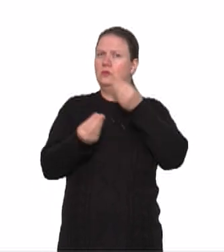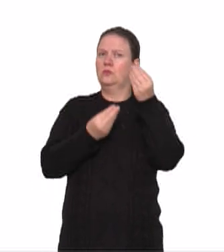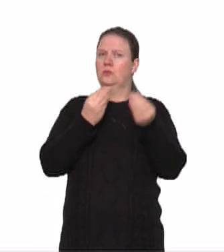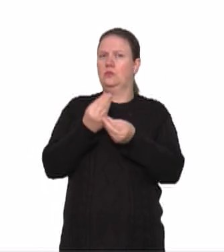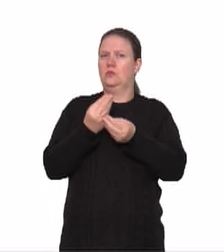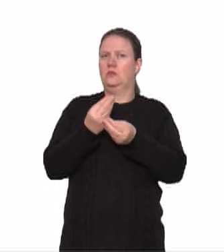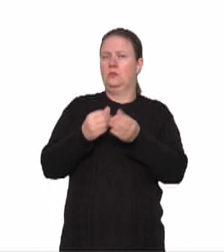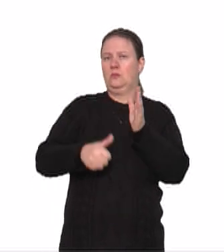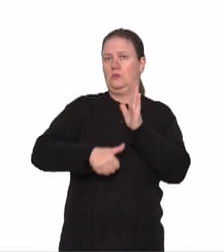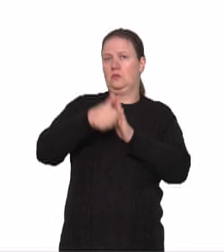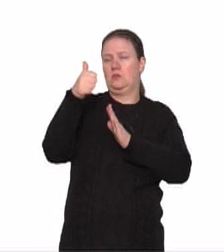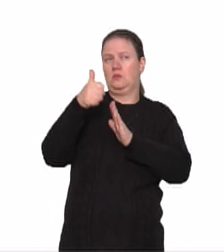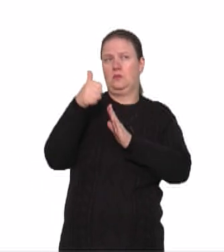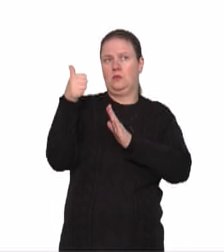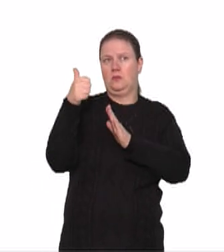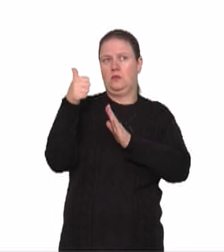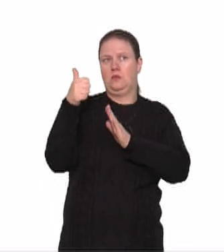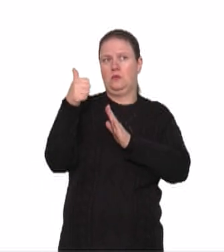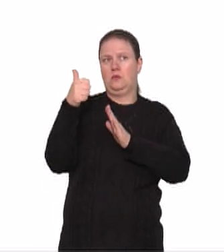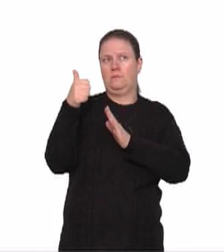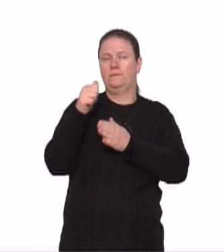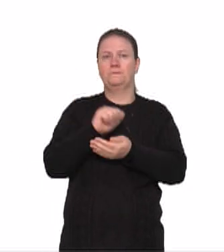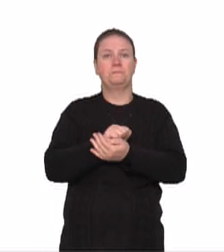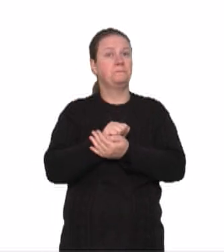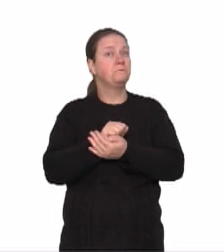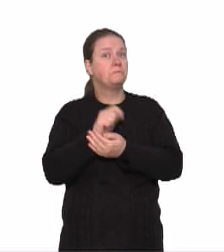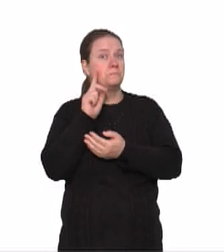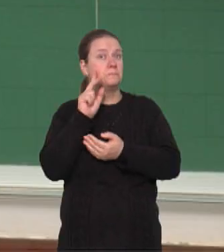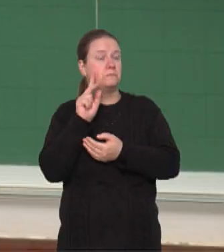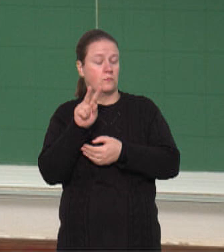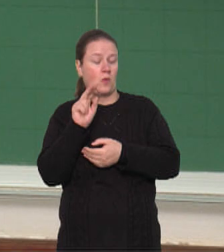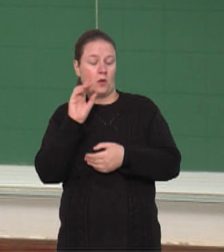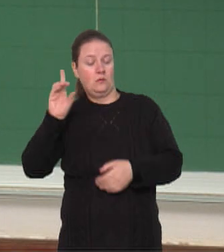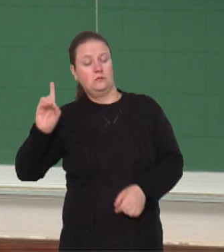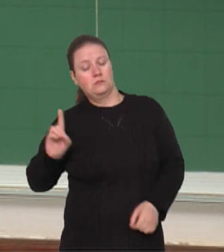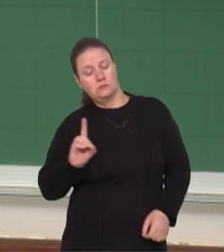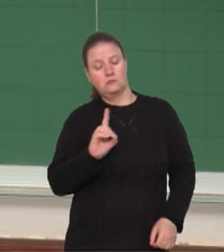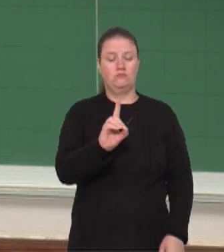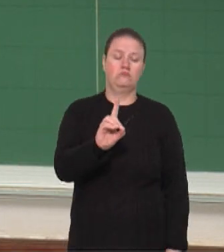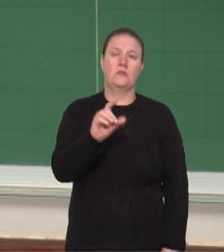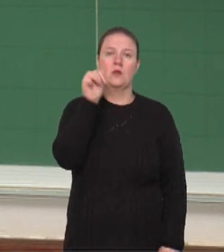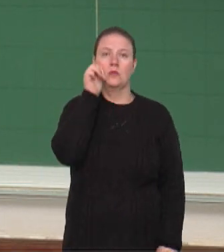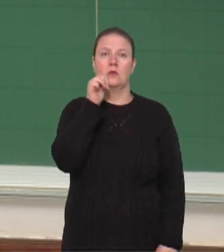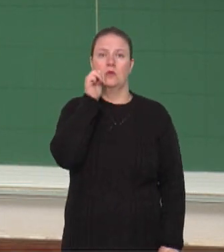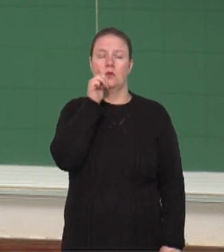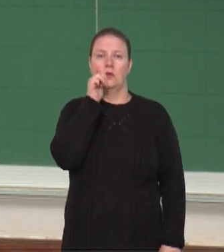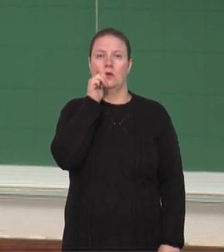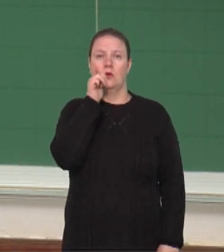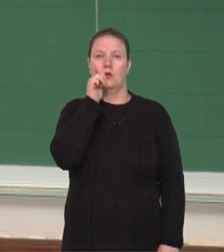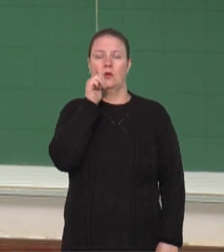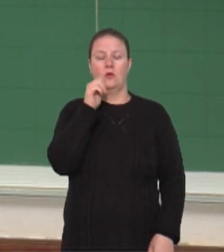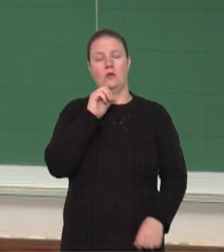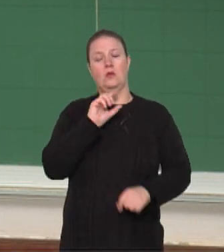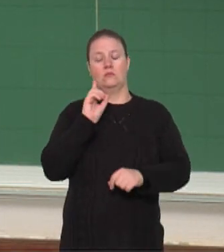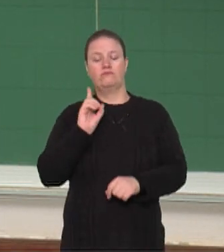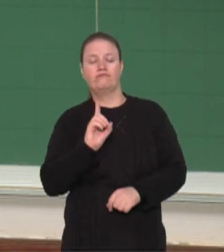Primeiro uma rubrica, sai Julieta. Vamos pensar que ela está no palco, né? Ela saiu. Então, tem a indicação na rubrica